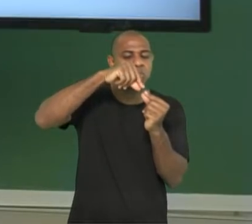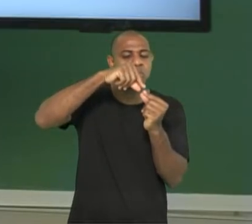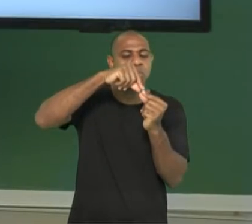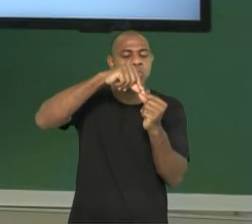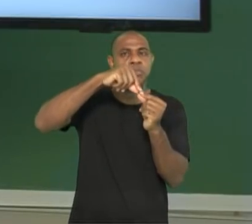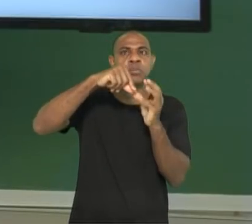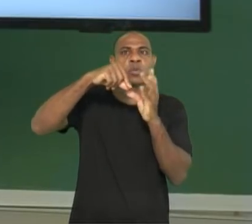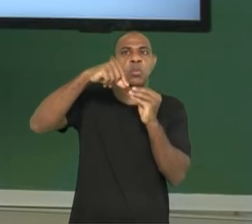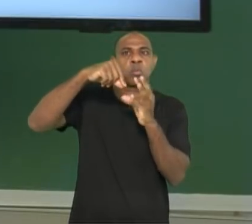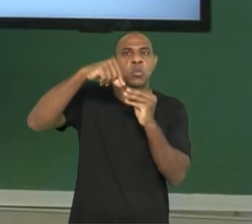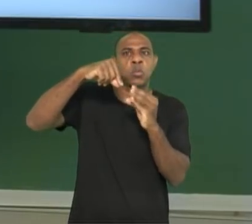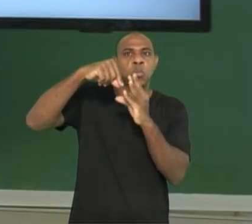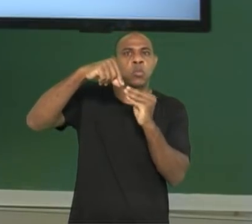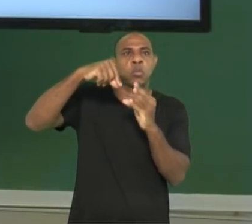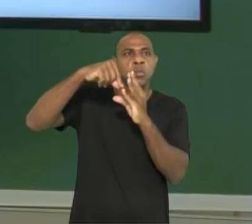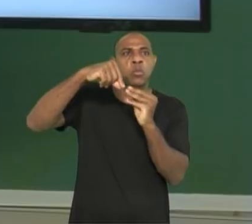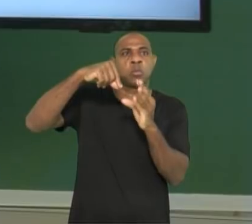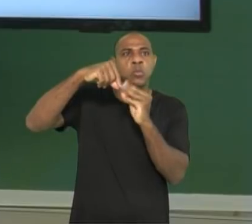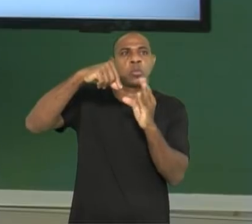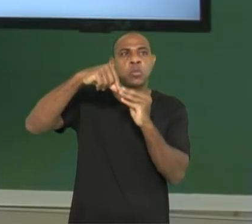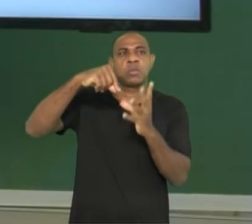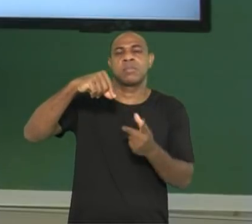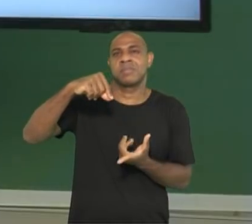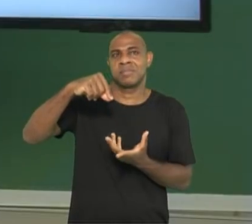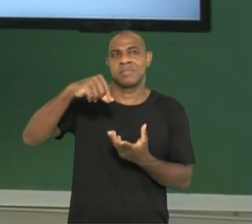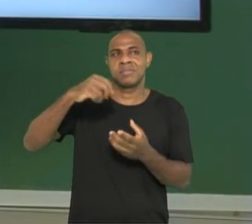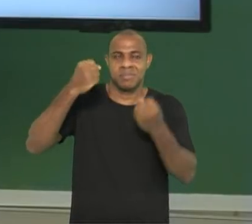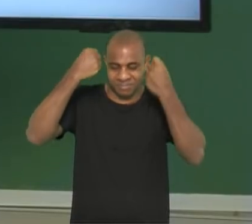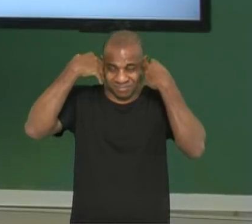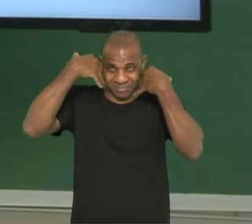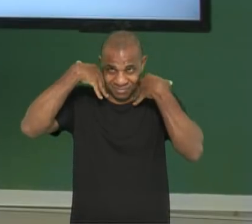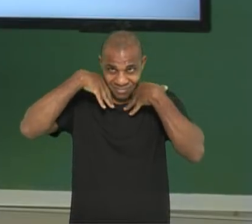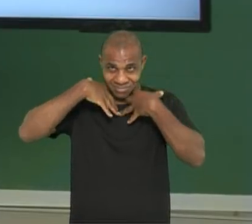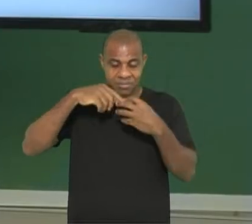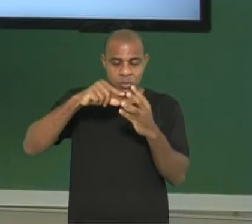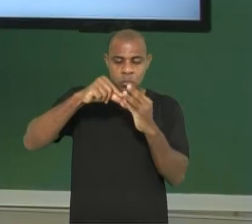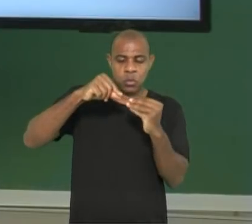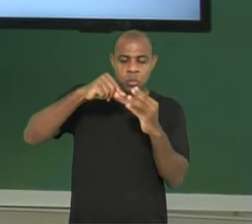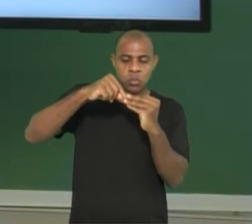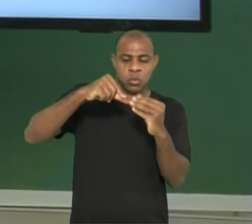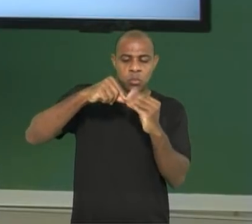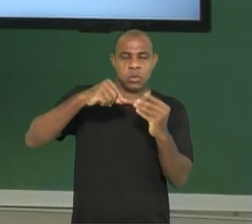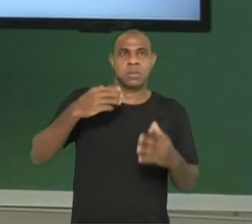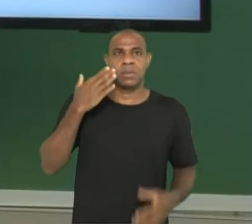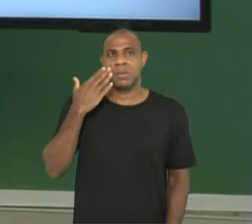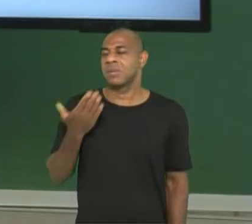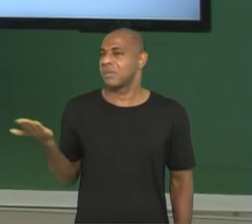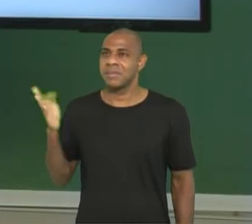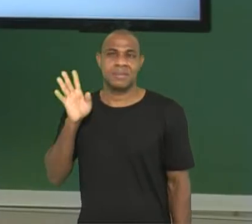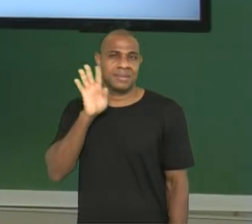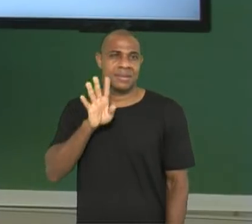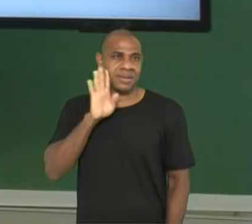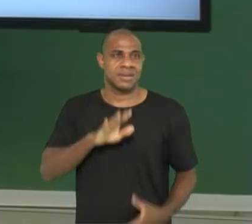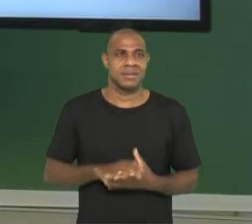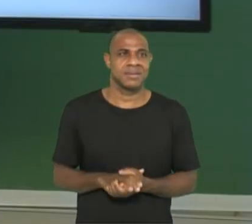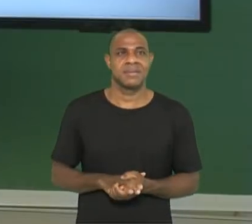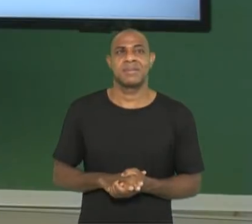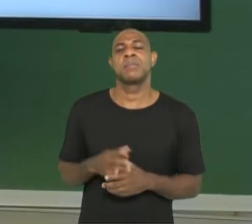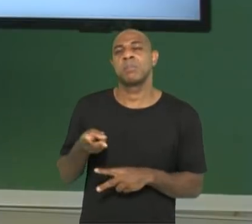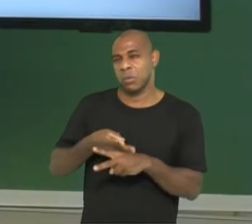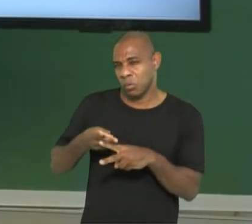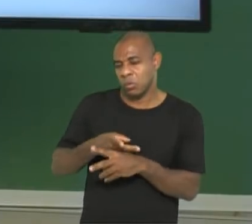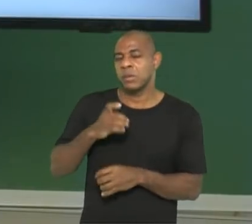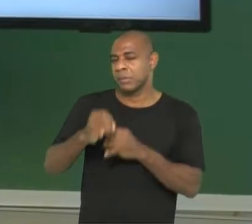esse leite através desse suor de leite que está escorrendo do animal. Olha que legal! Procurem na internet